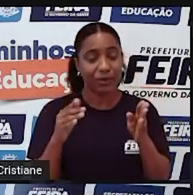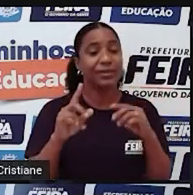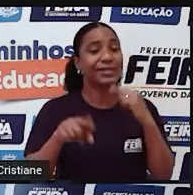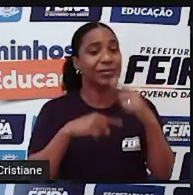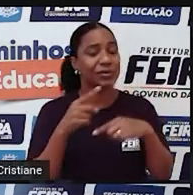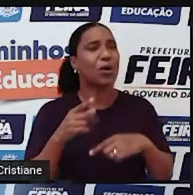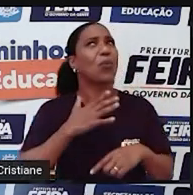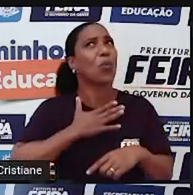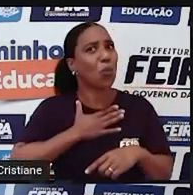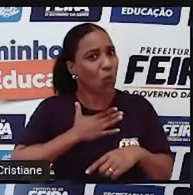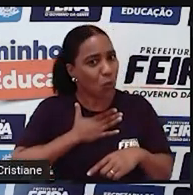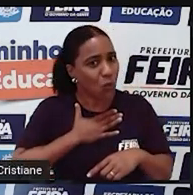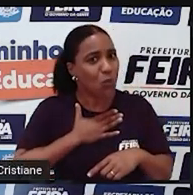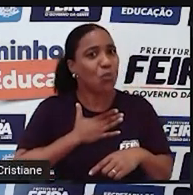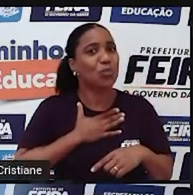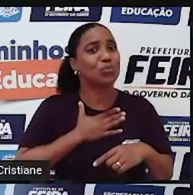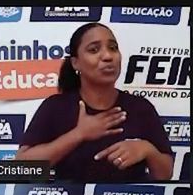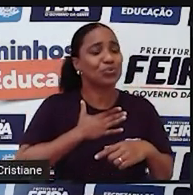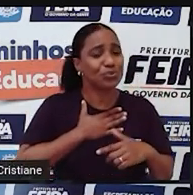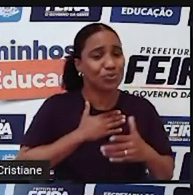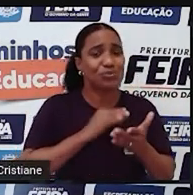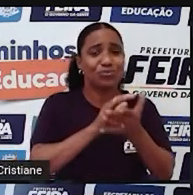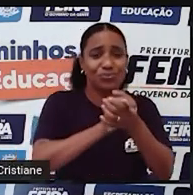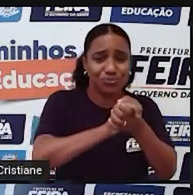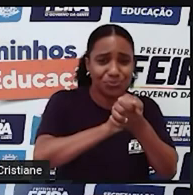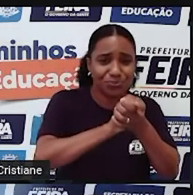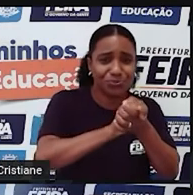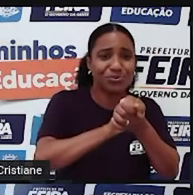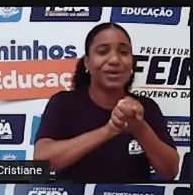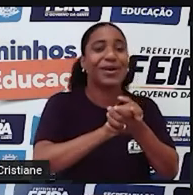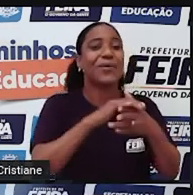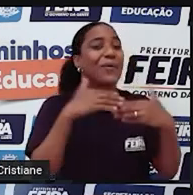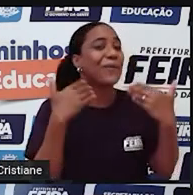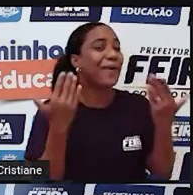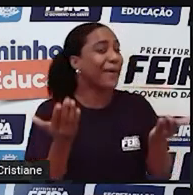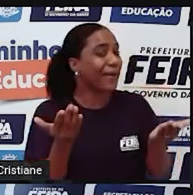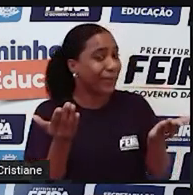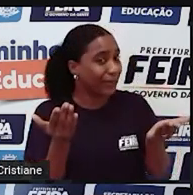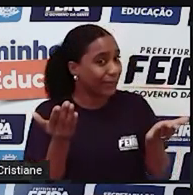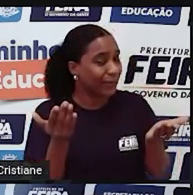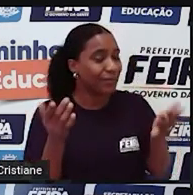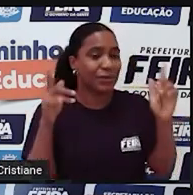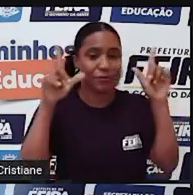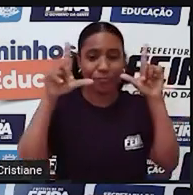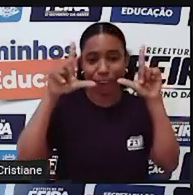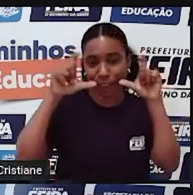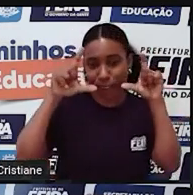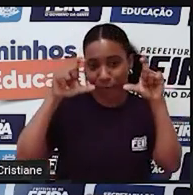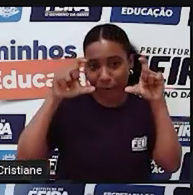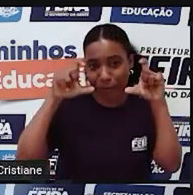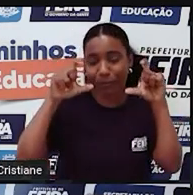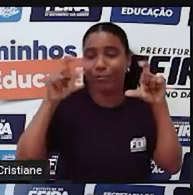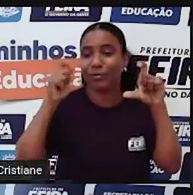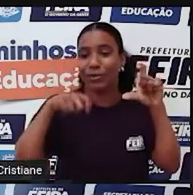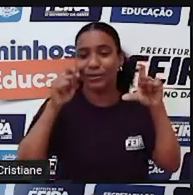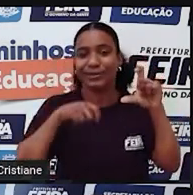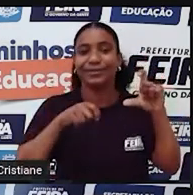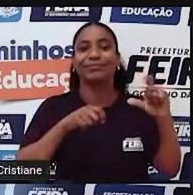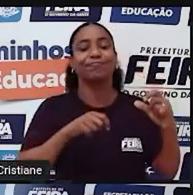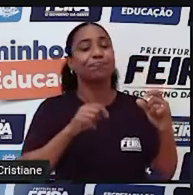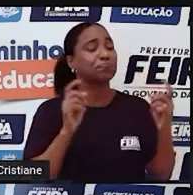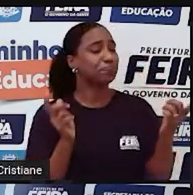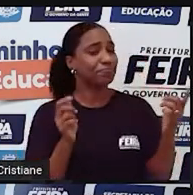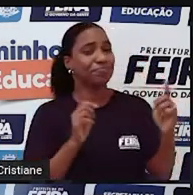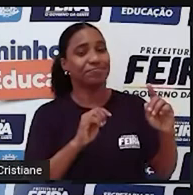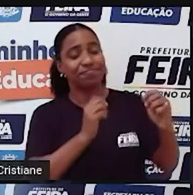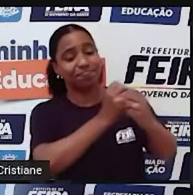mais gostaram, que acharam mais criativo e interessante, e fazer, por exemplo, uma foto, você se cumprimentando dessa